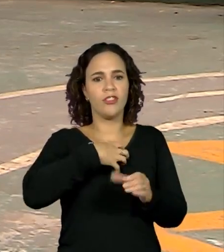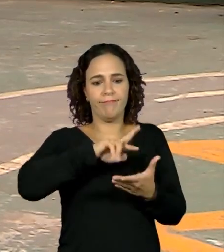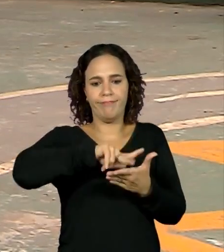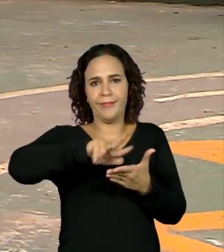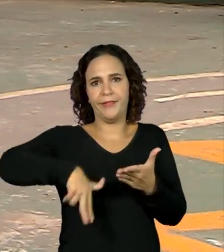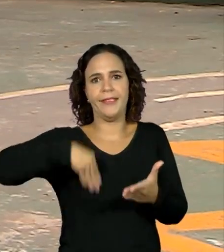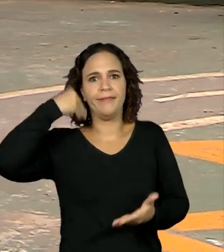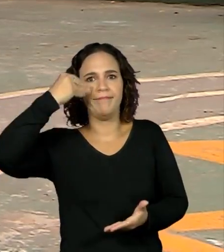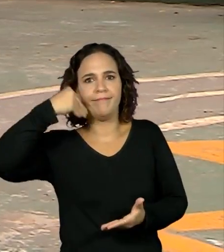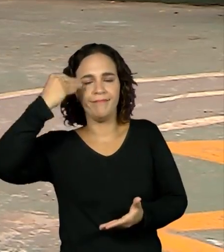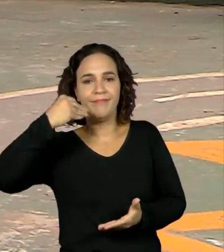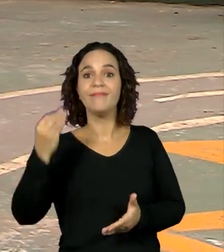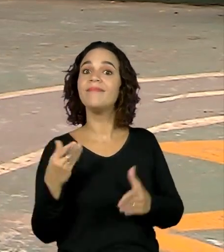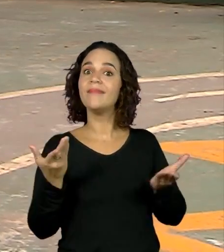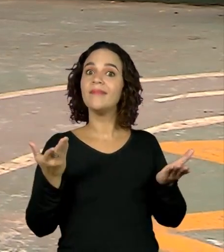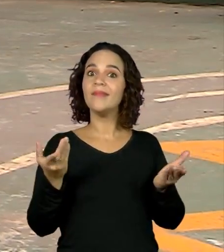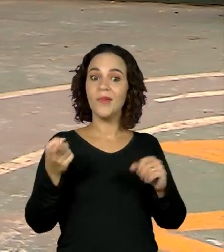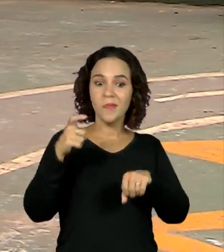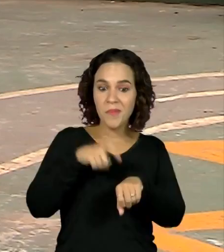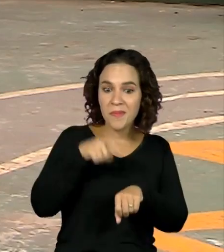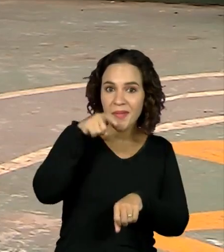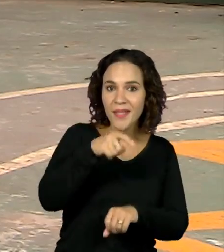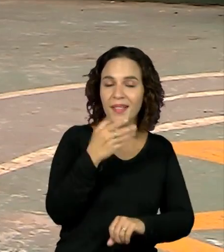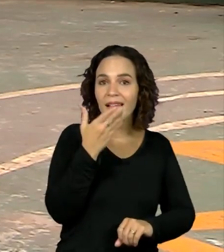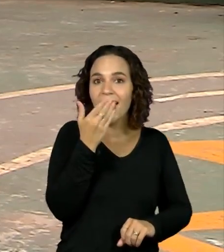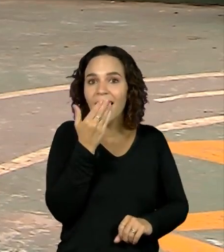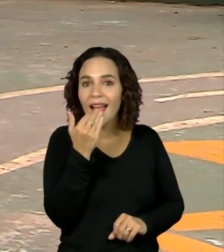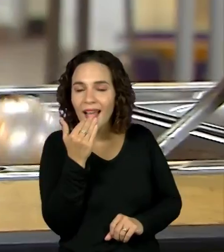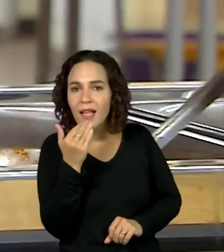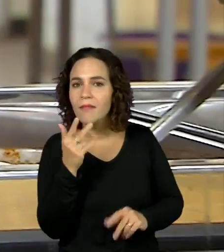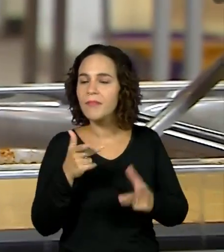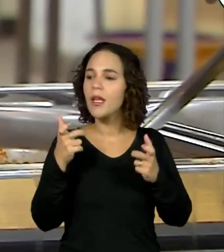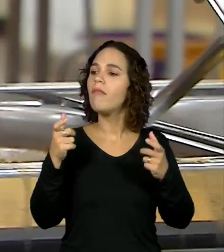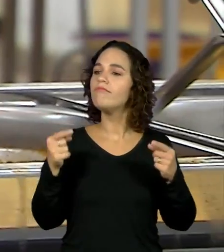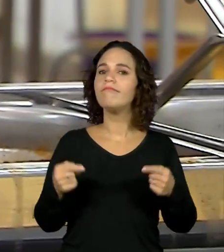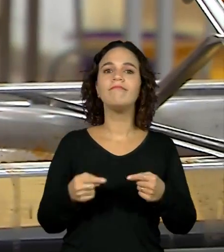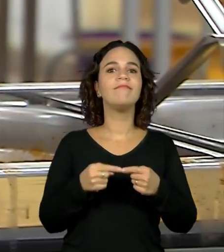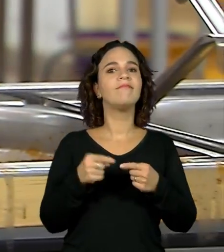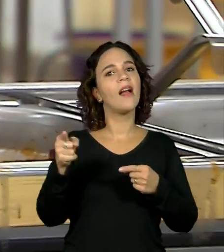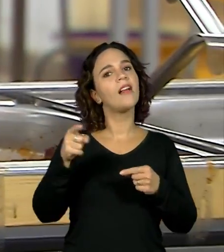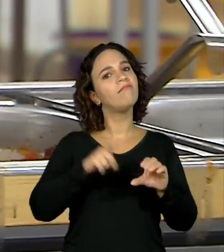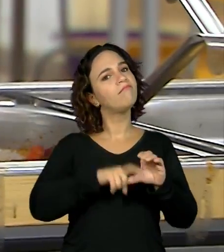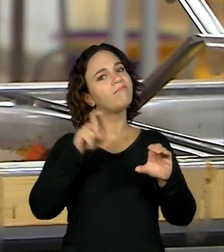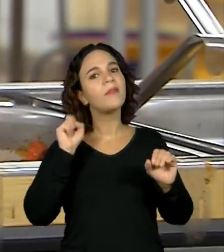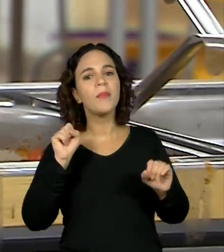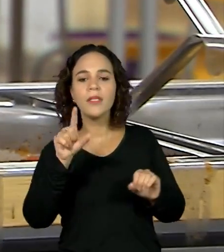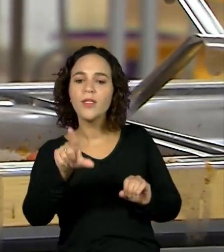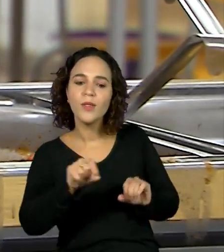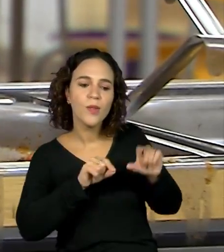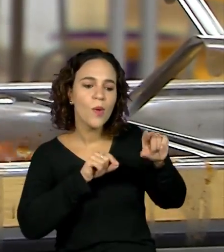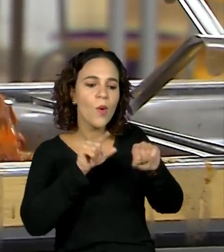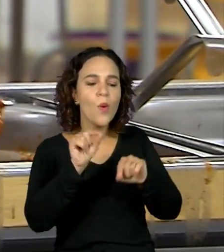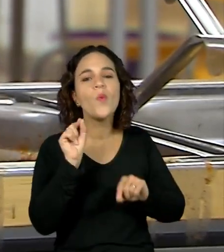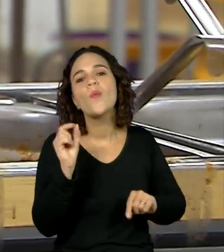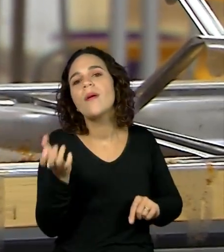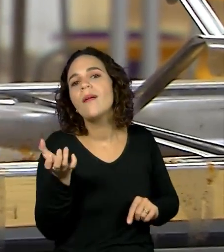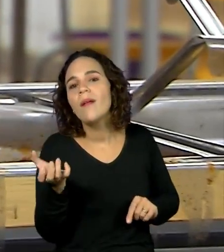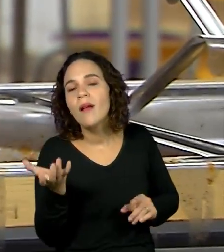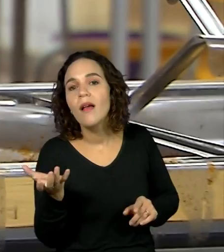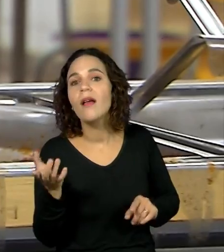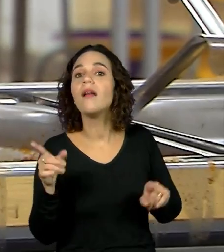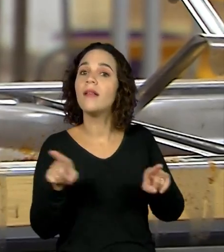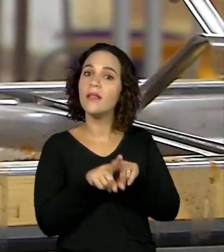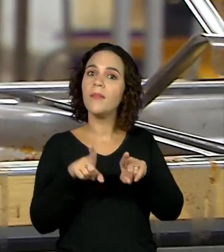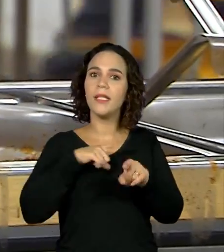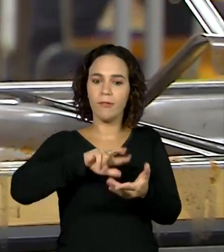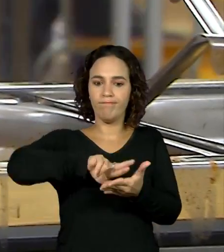Então, quando a gente chega para a alimentação, a gente vê também essa coerência, né? De ter autonomia, de poder escolher. E aí escolher dentro de uma